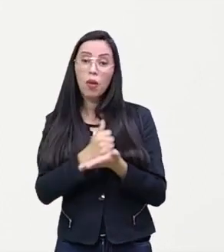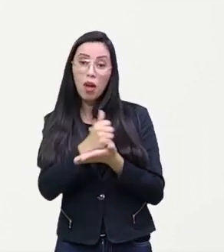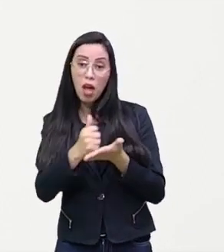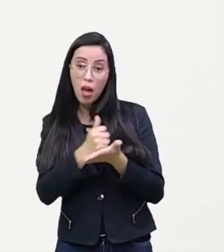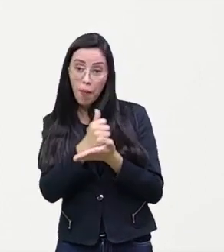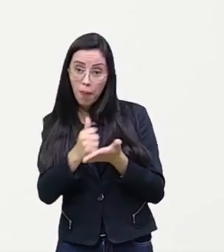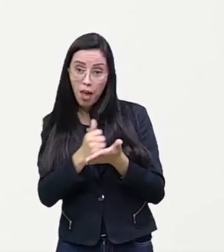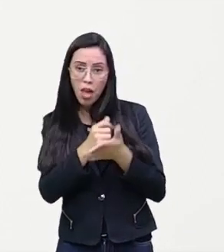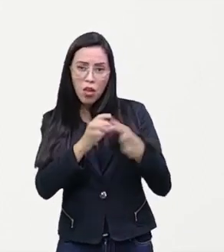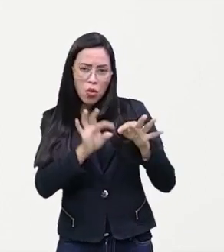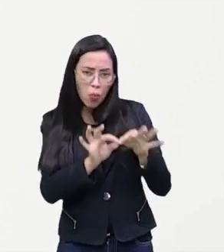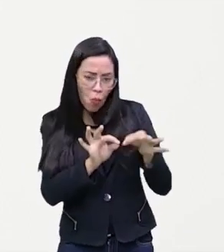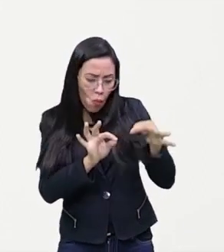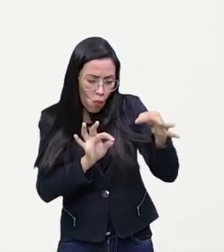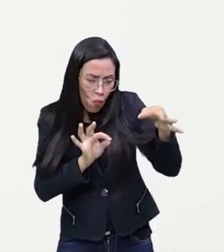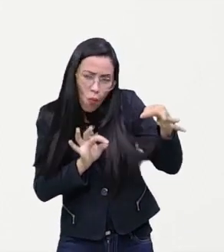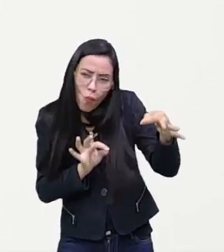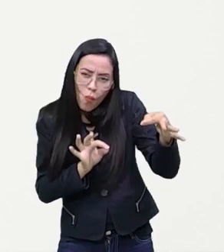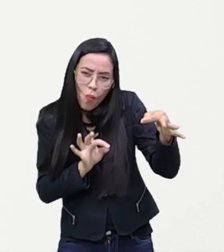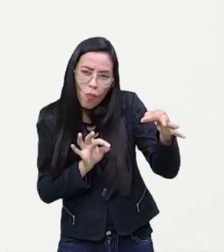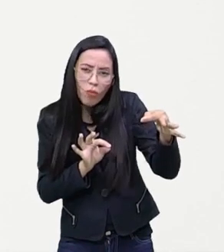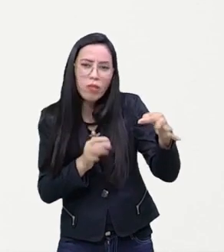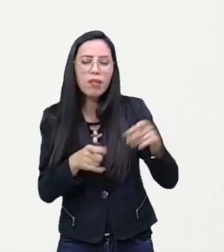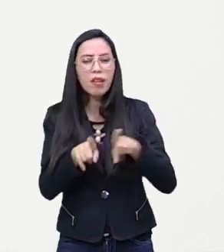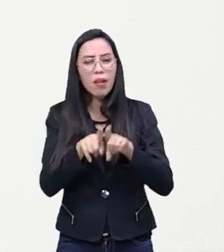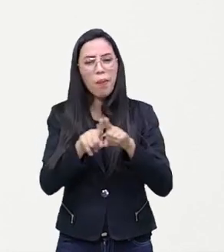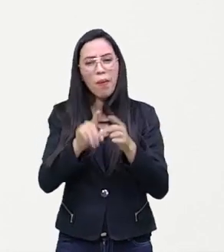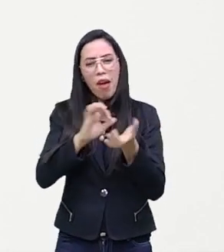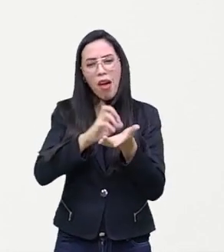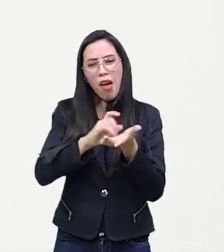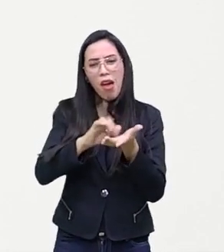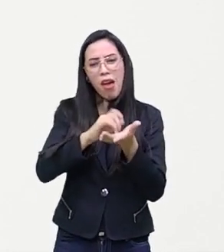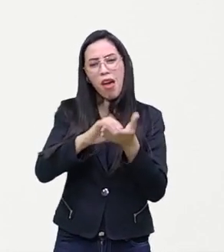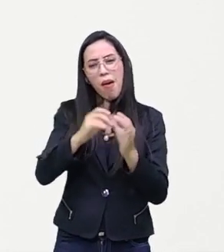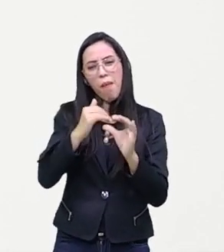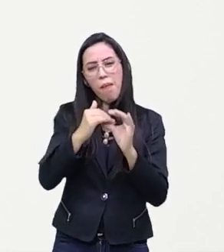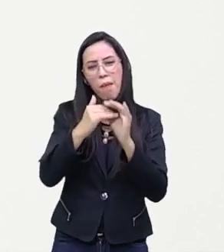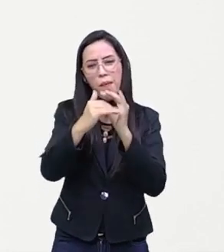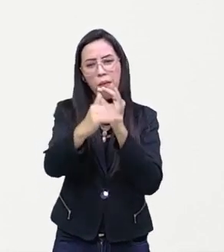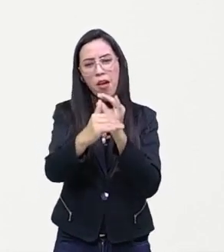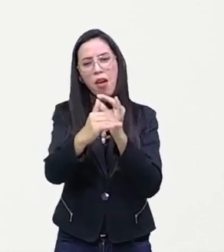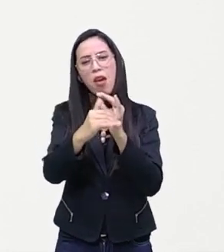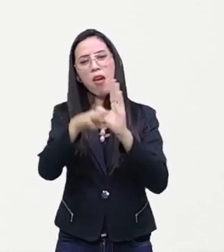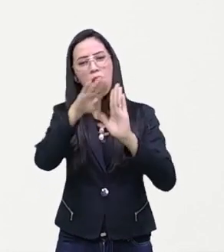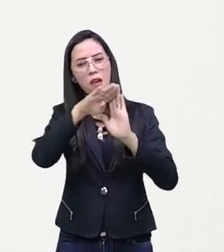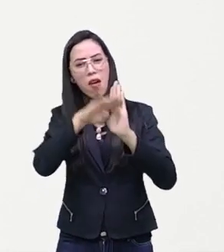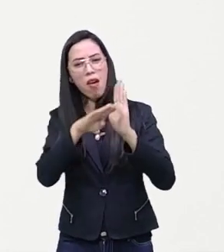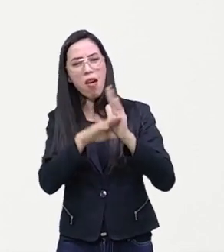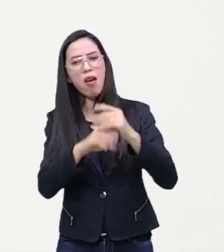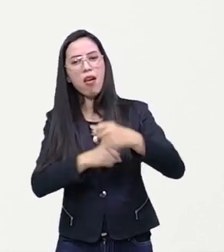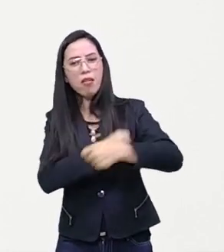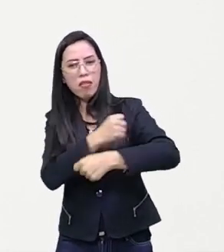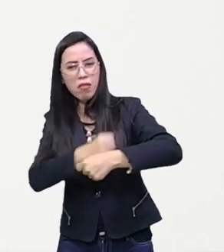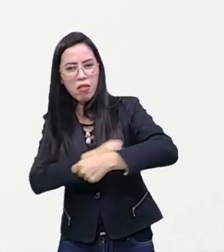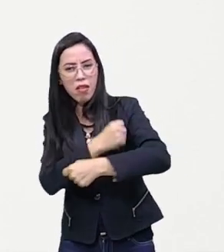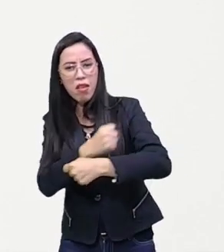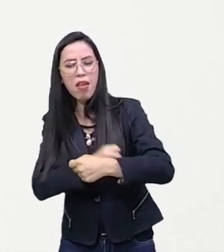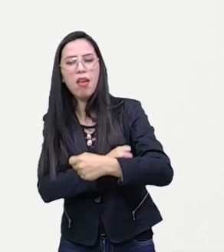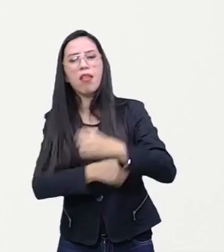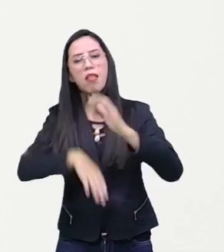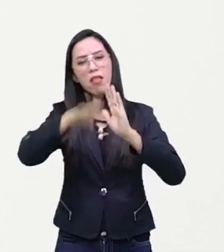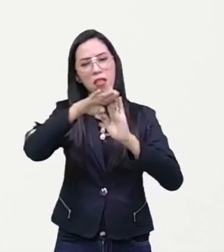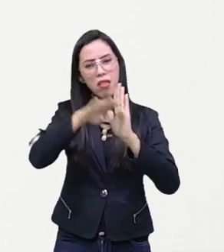vimos anteriormente, e-mails, blog, receita culinária, lista de